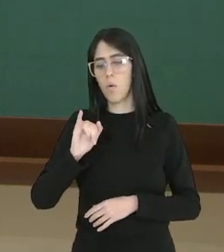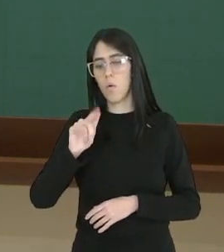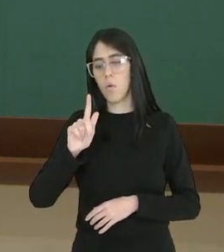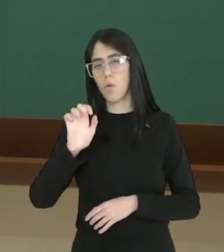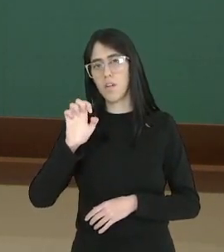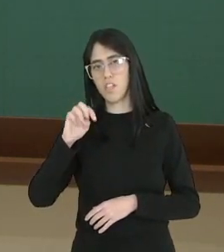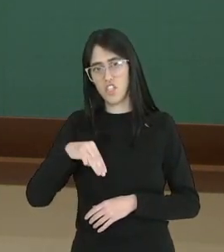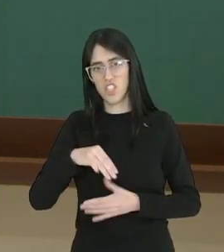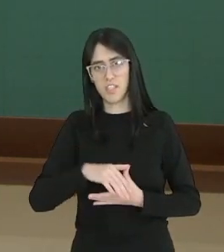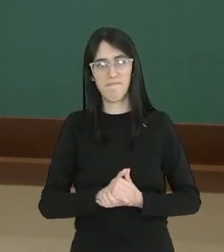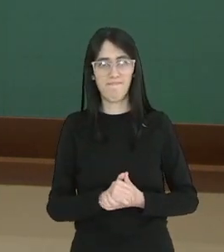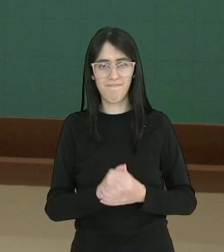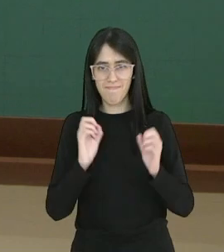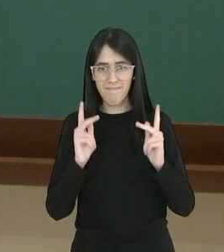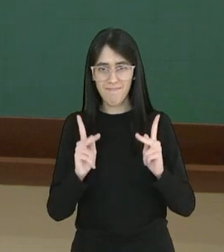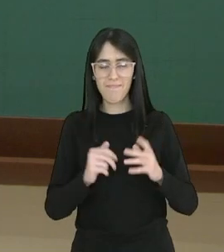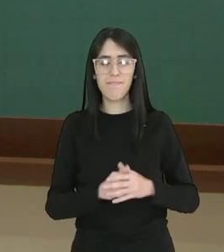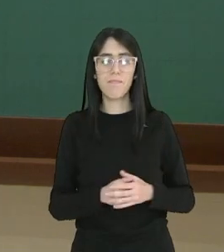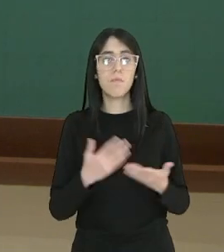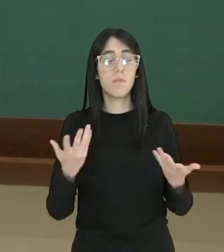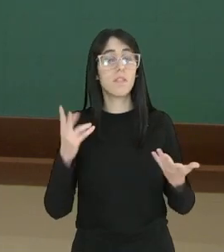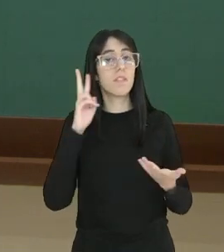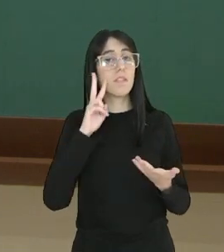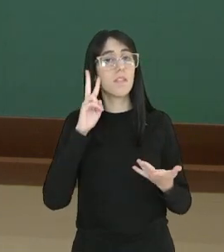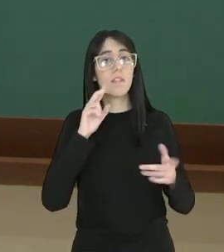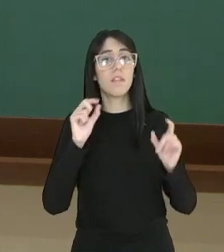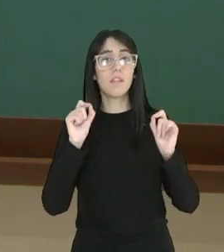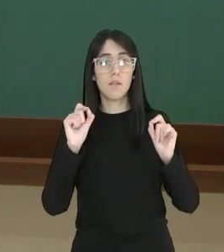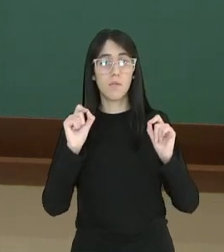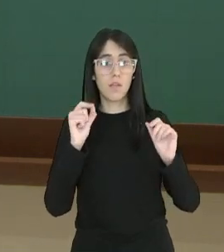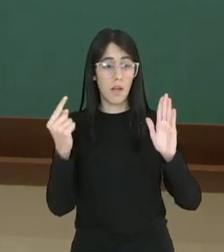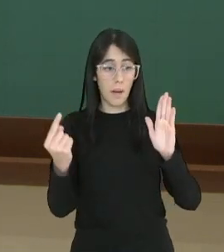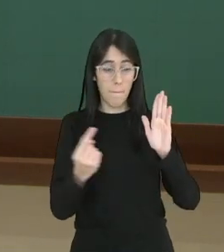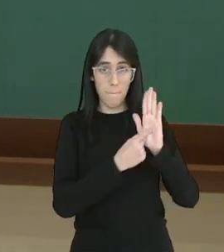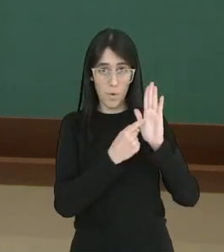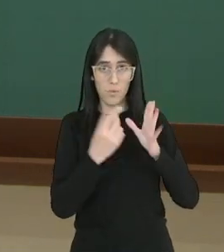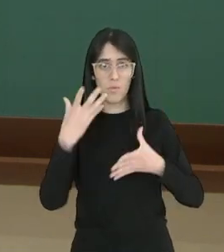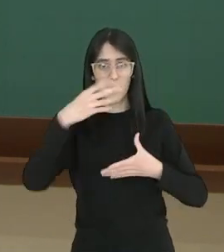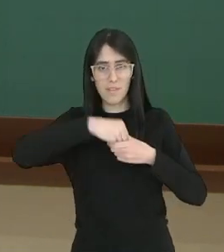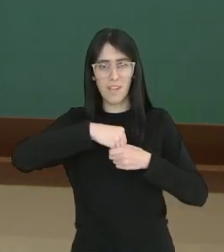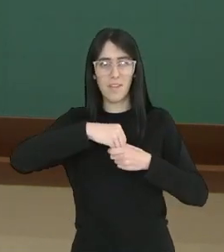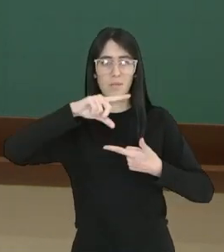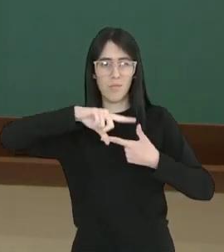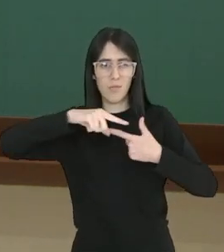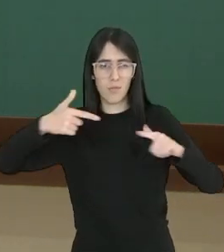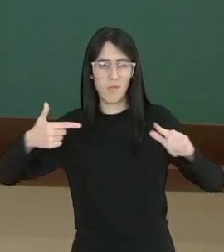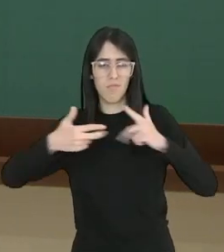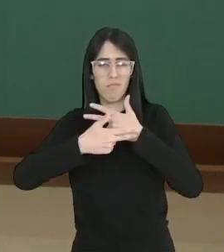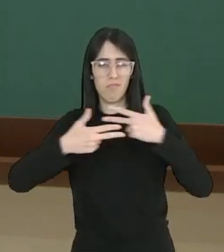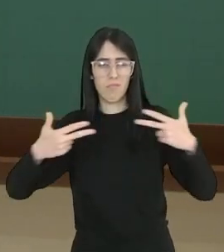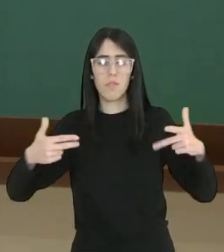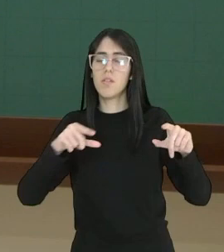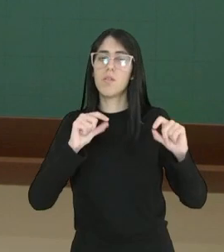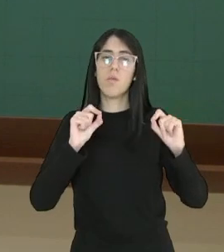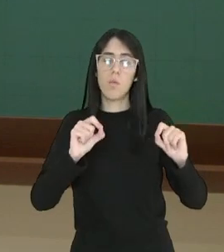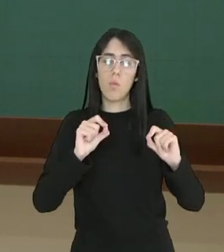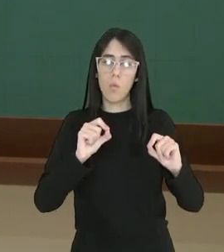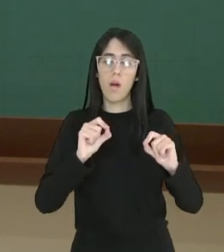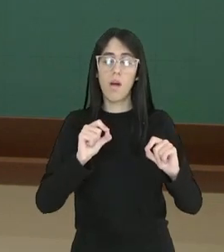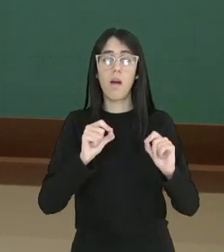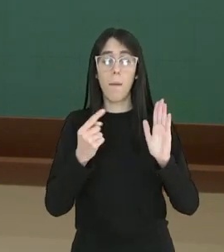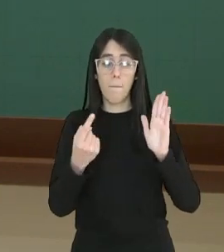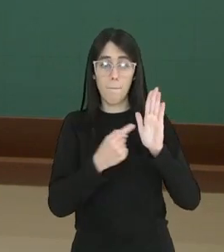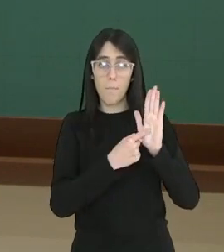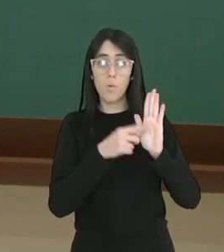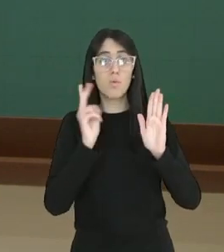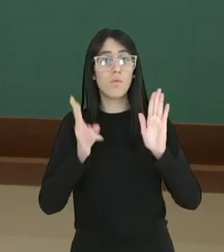ponto O, certo? Lembrando que o ponto, na geometria, sempre é representado por uma